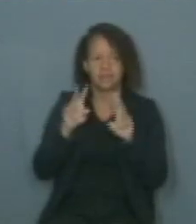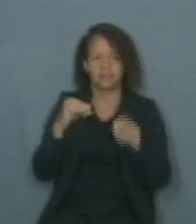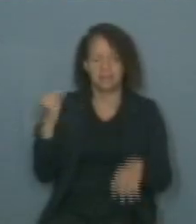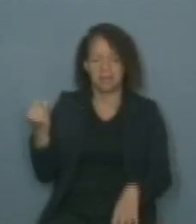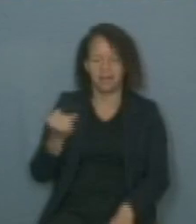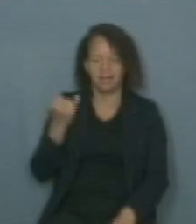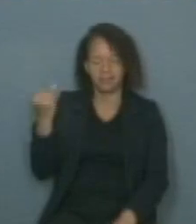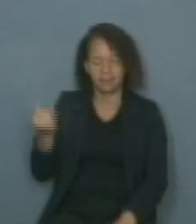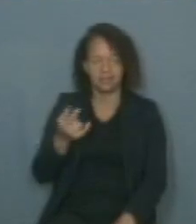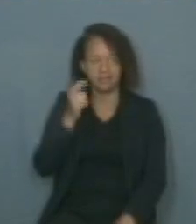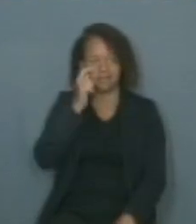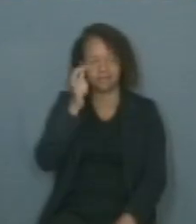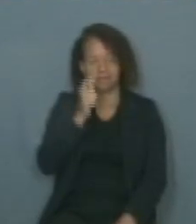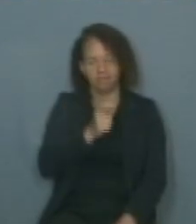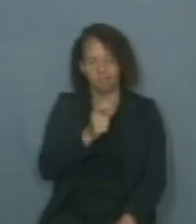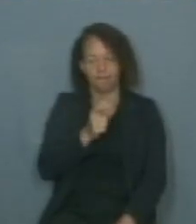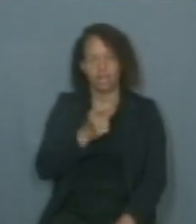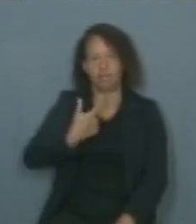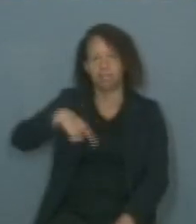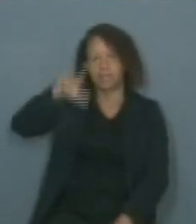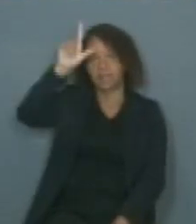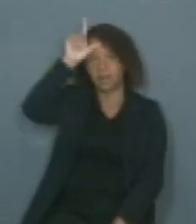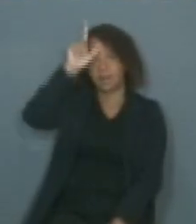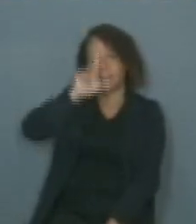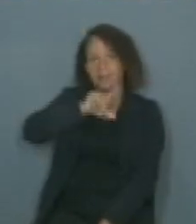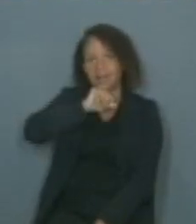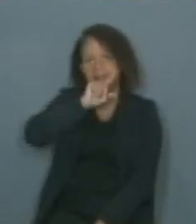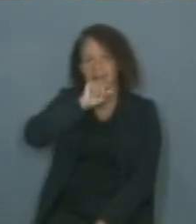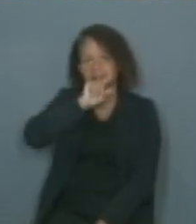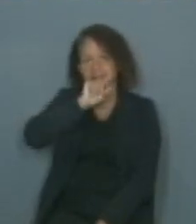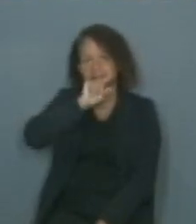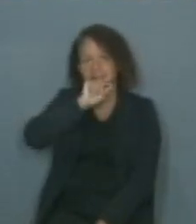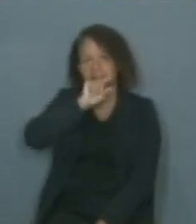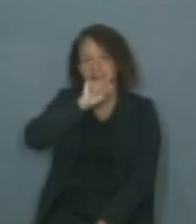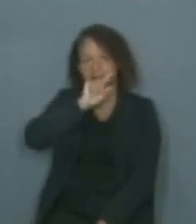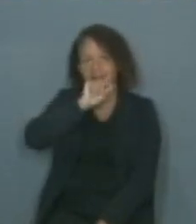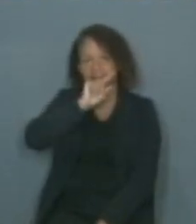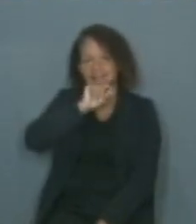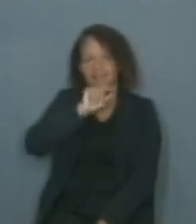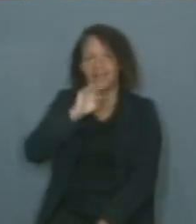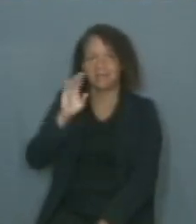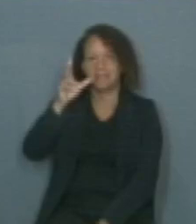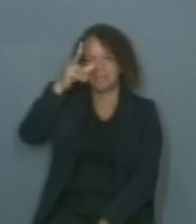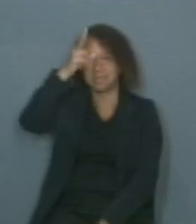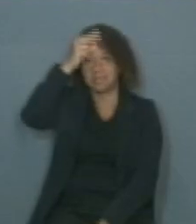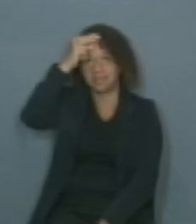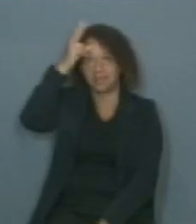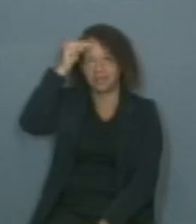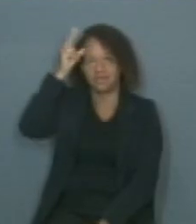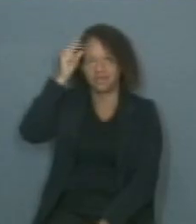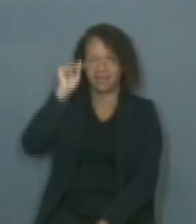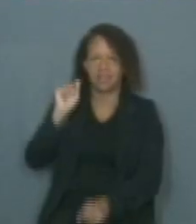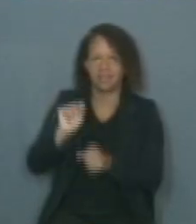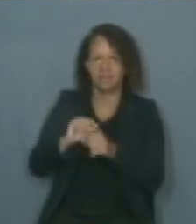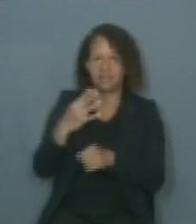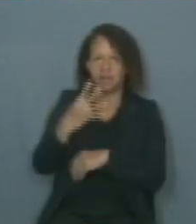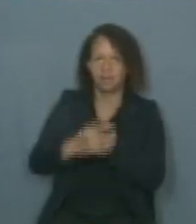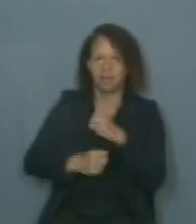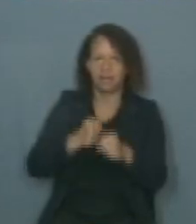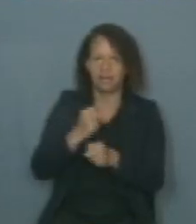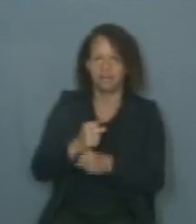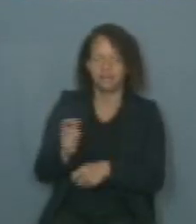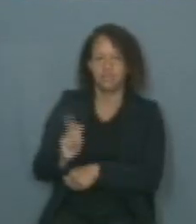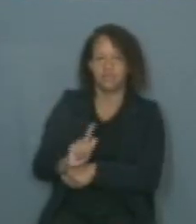ser observado, é porque o líder do PSB coloca como se o prefeito tivesse apenas há 4 anos na